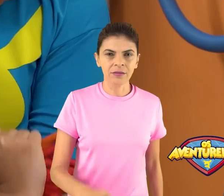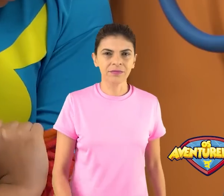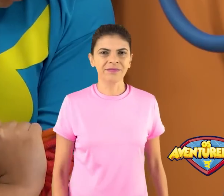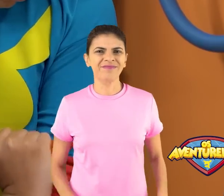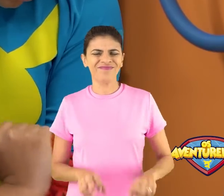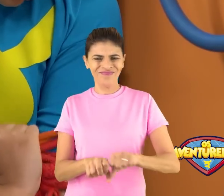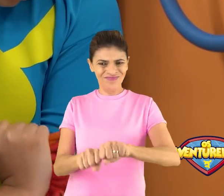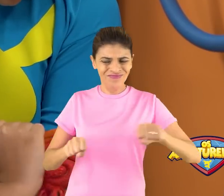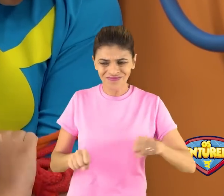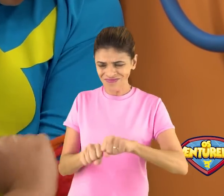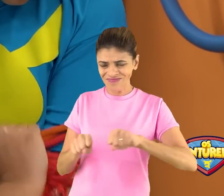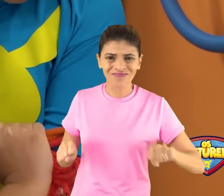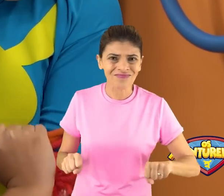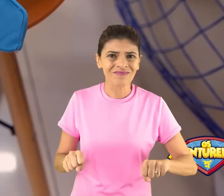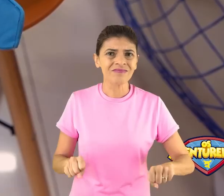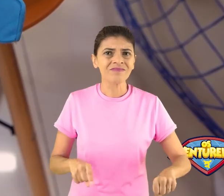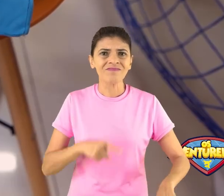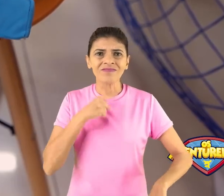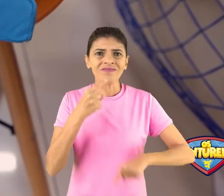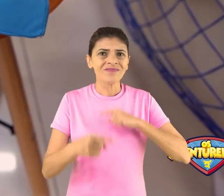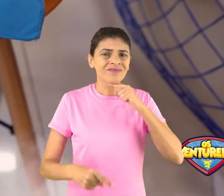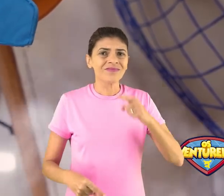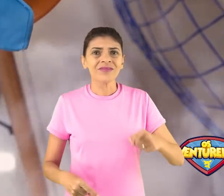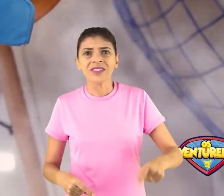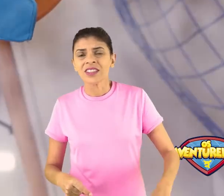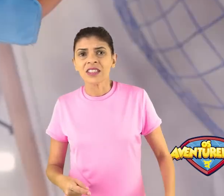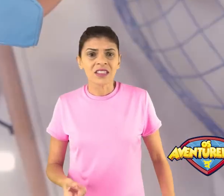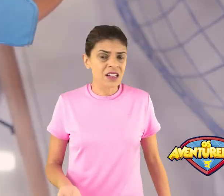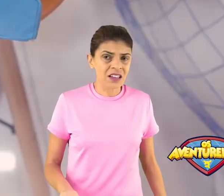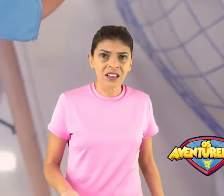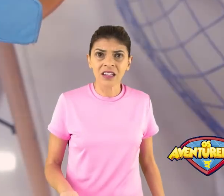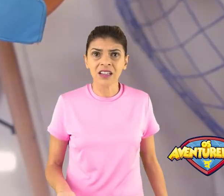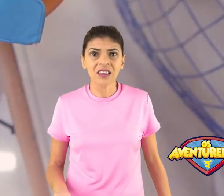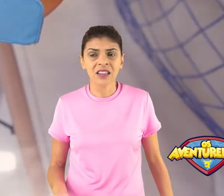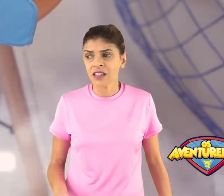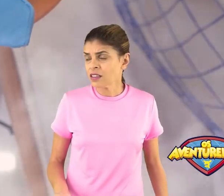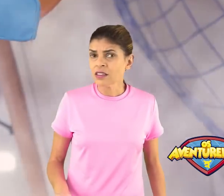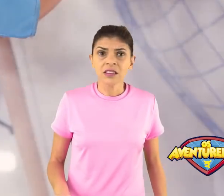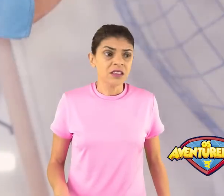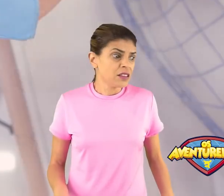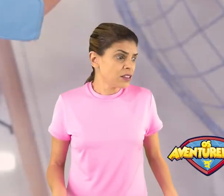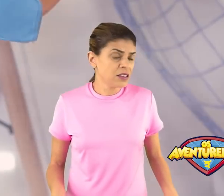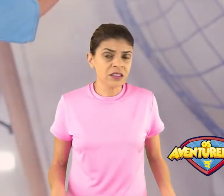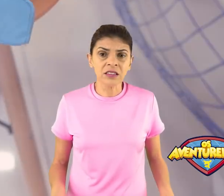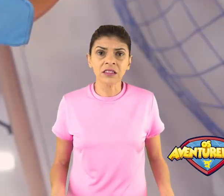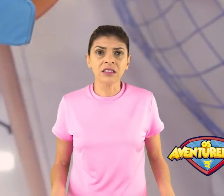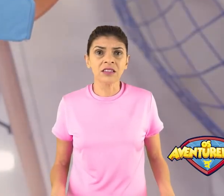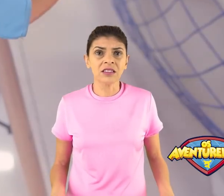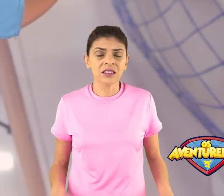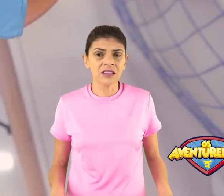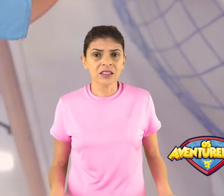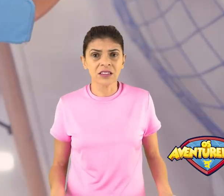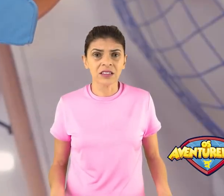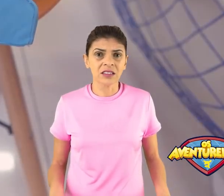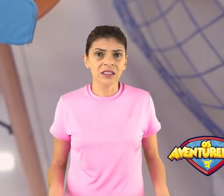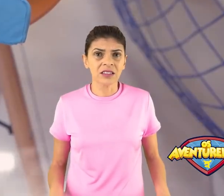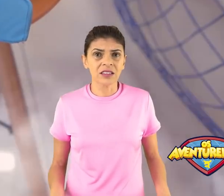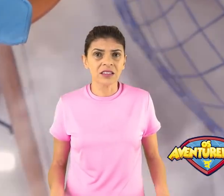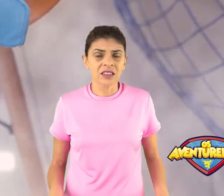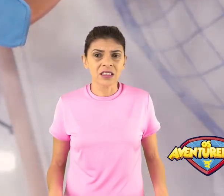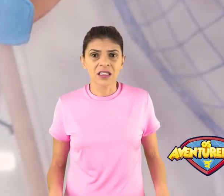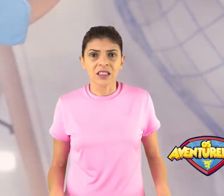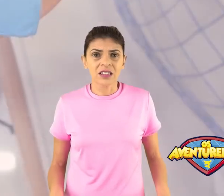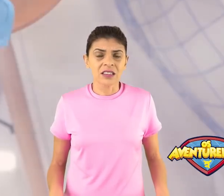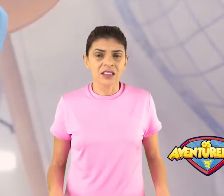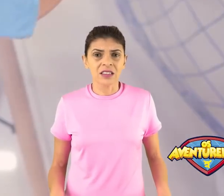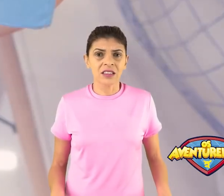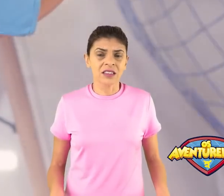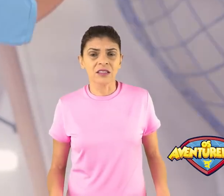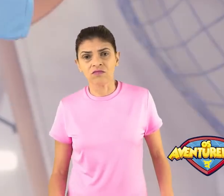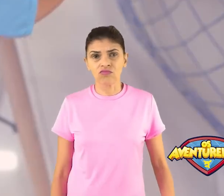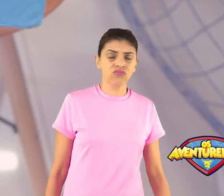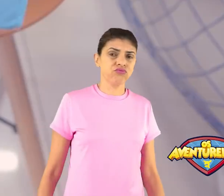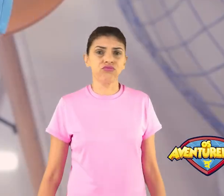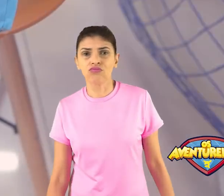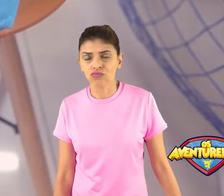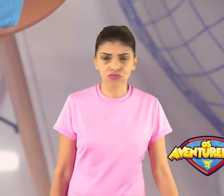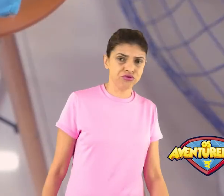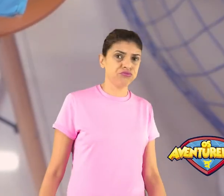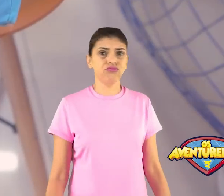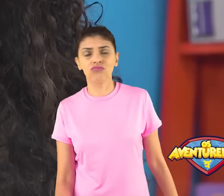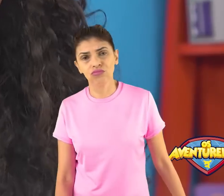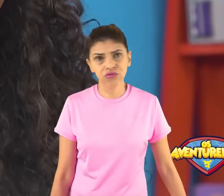salvar